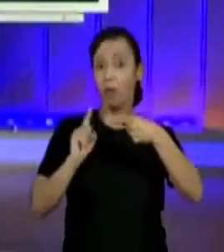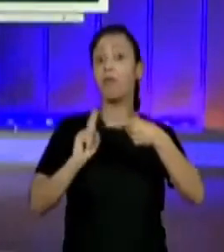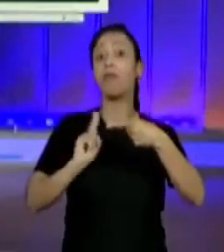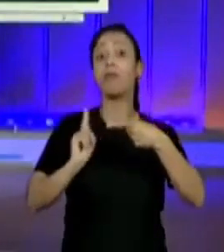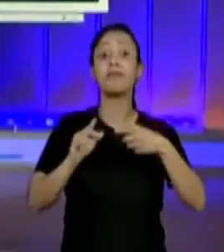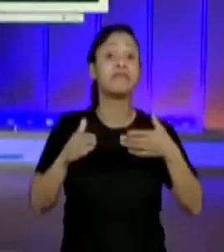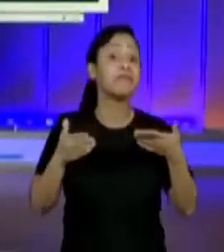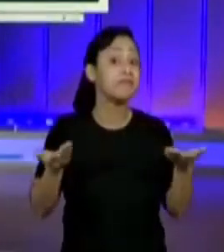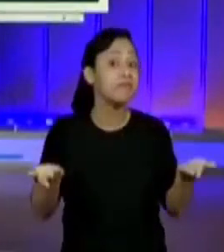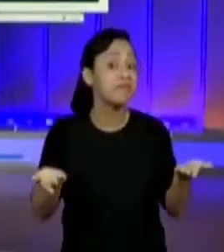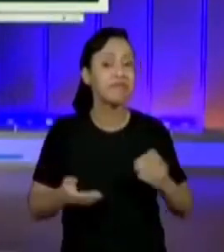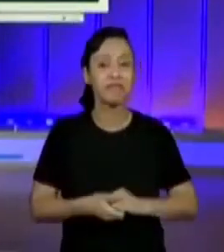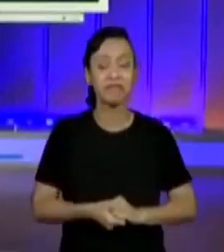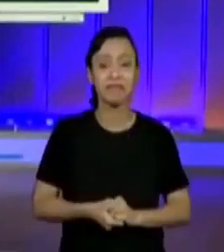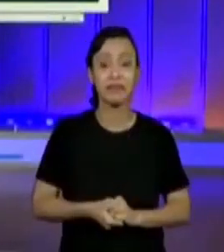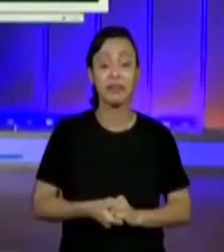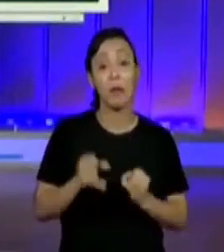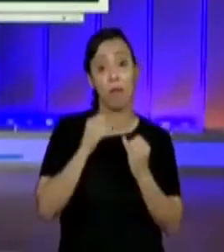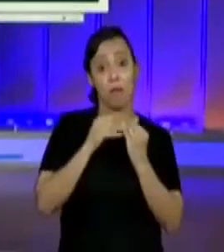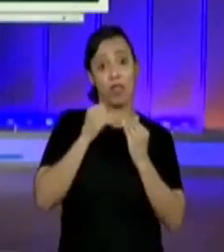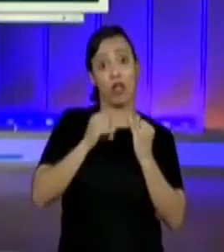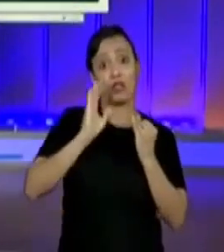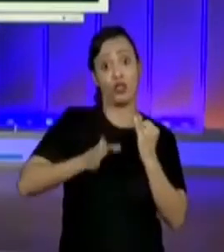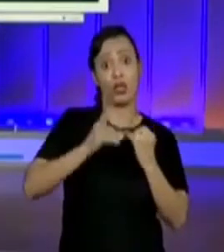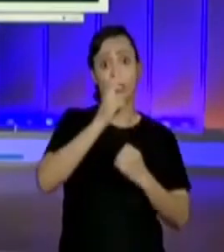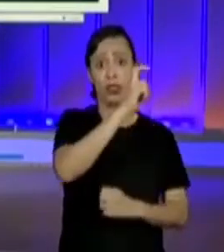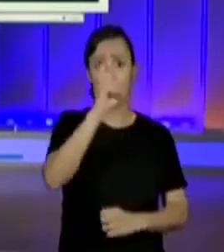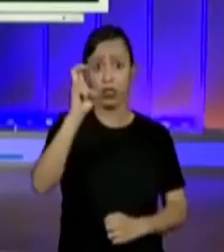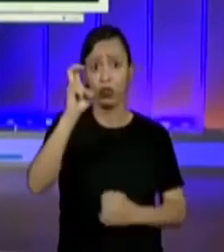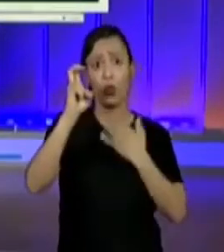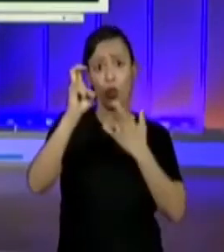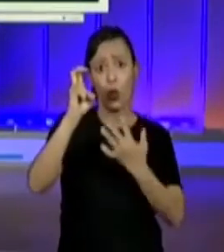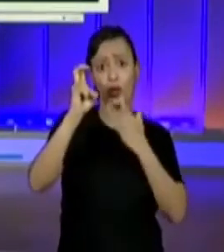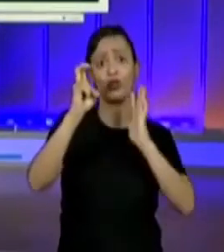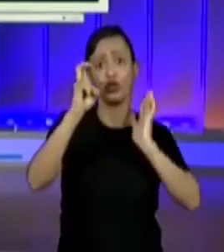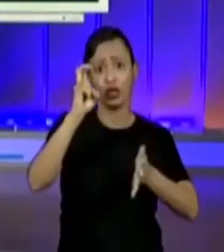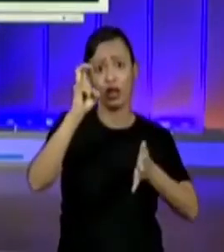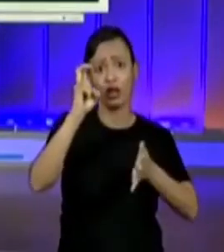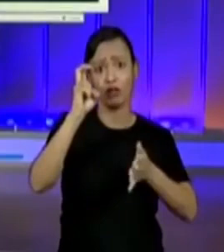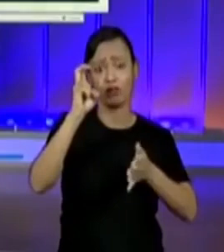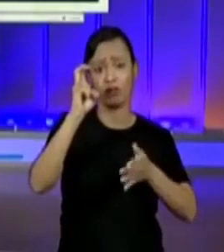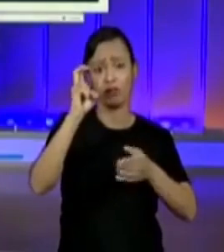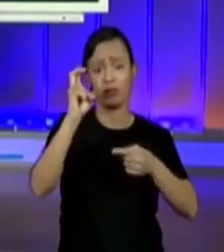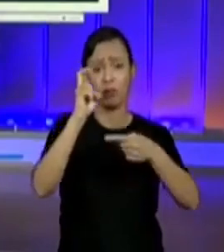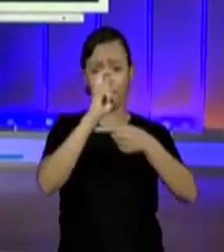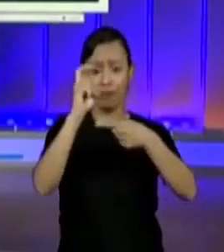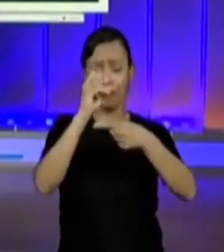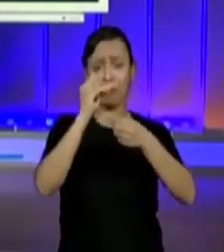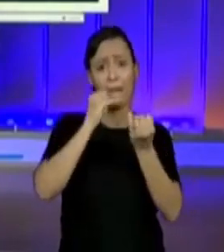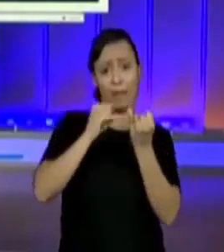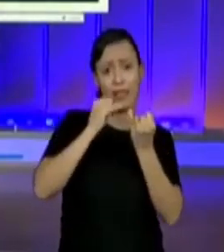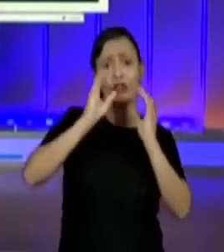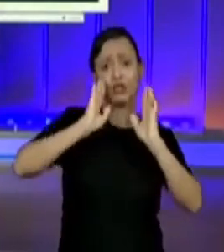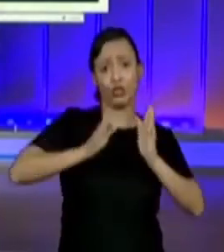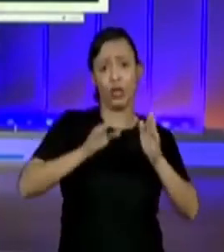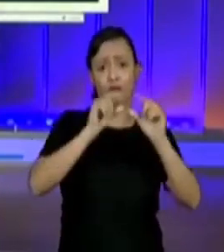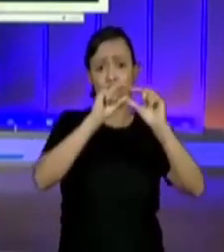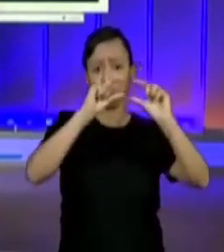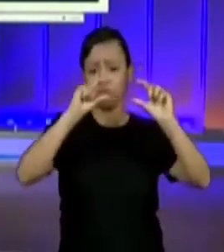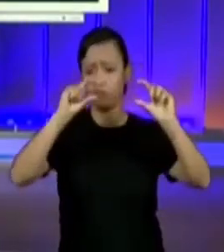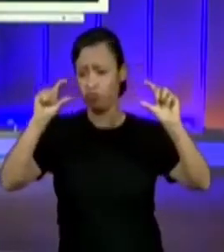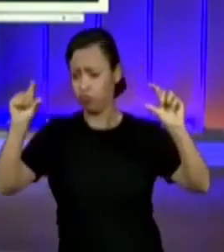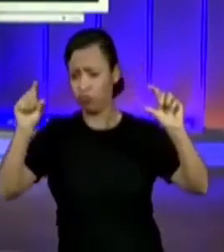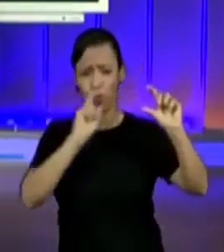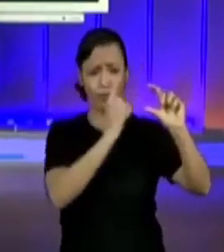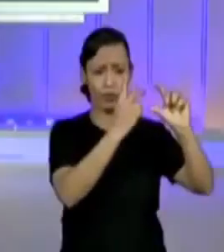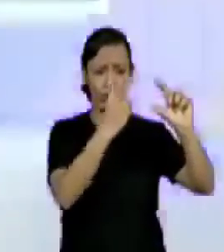é a metade que está colorida e se é a metade eu posso representar também de que maneira posso representar também